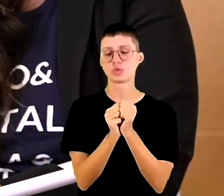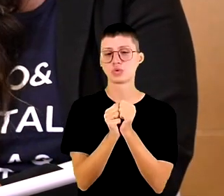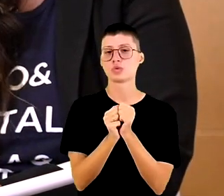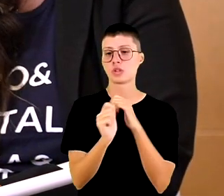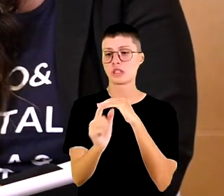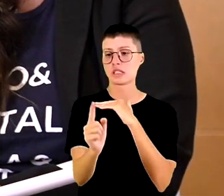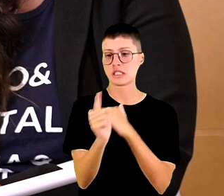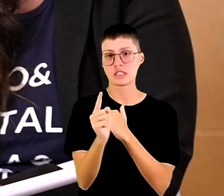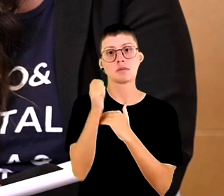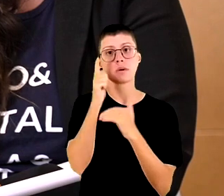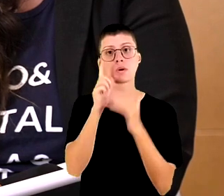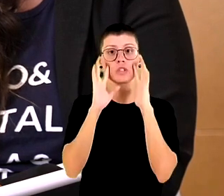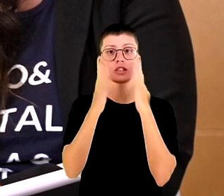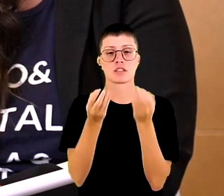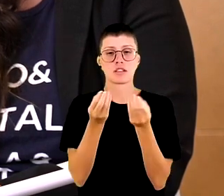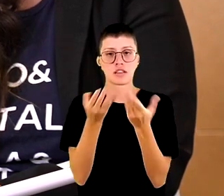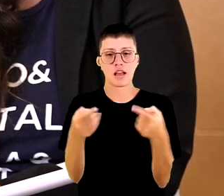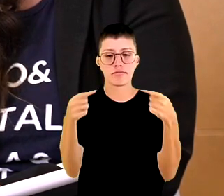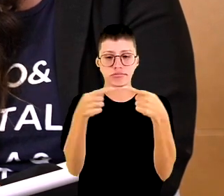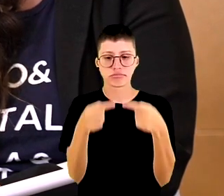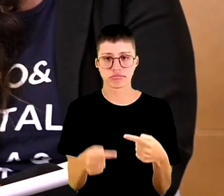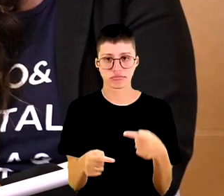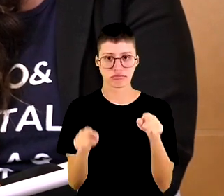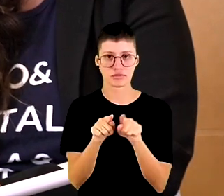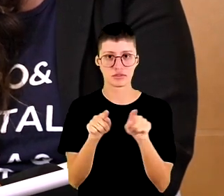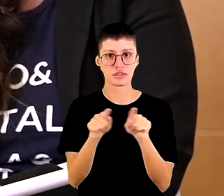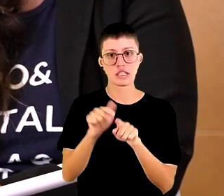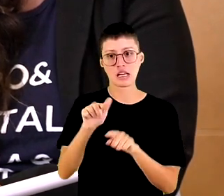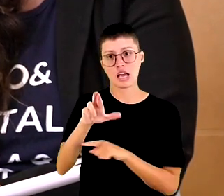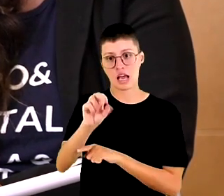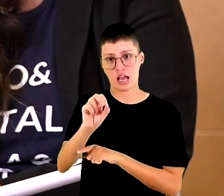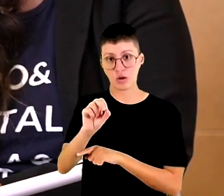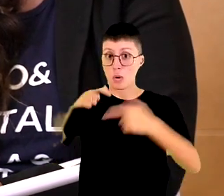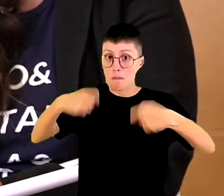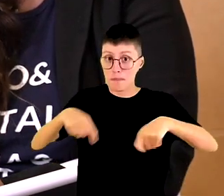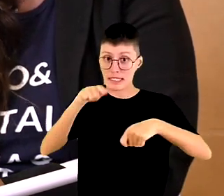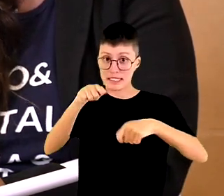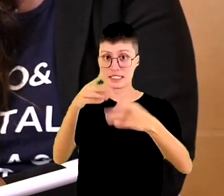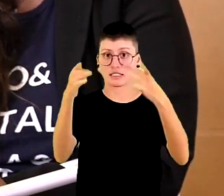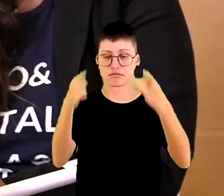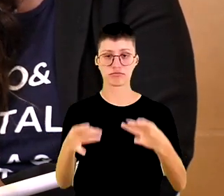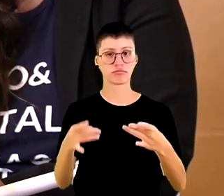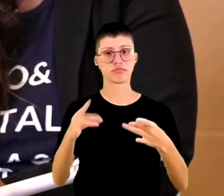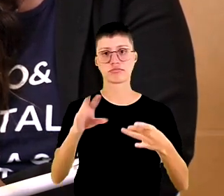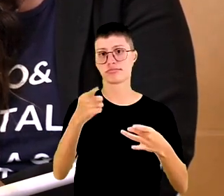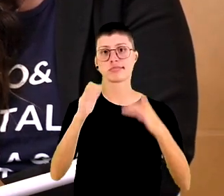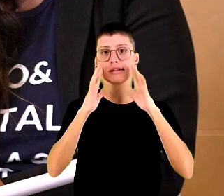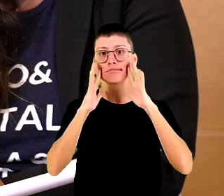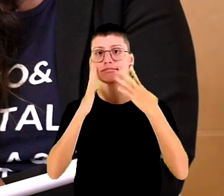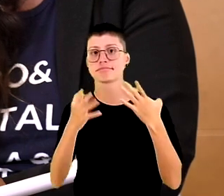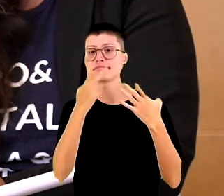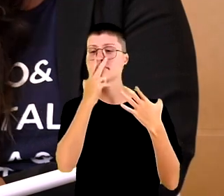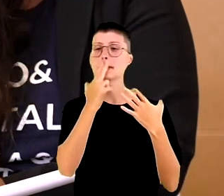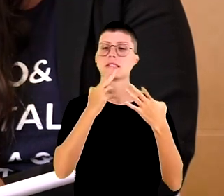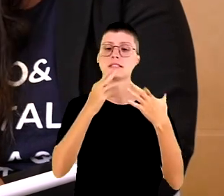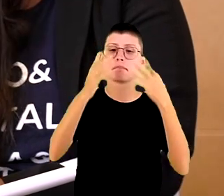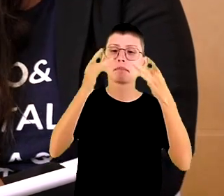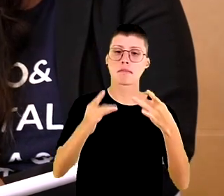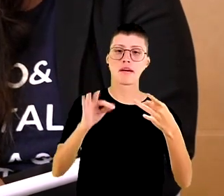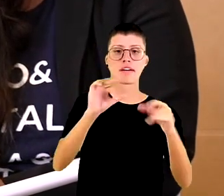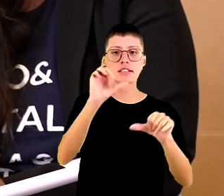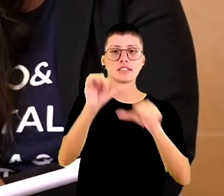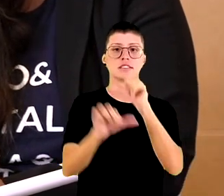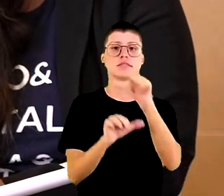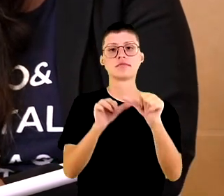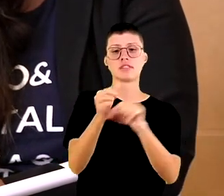solução financeira adequada para ele. Né? E o agro precisa disso. Né? Não existe solução pontual que vai transformar a cadeia de financiamento dele.